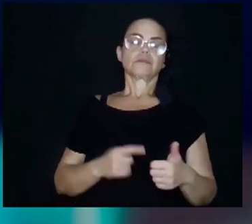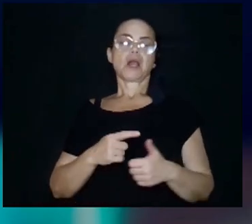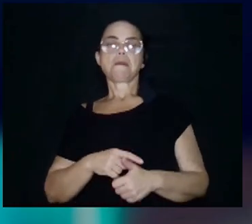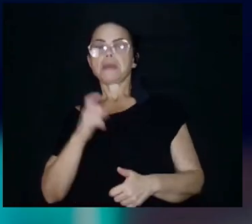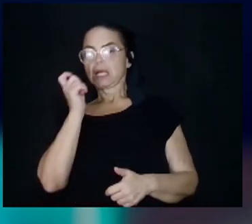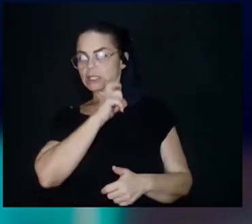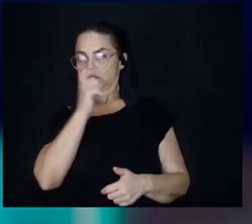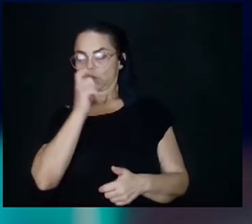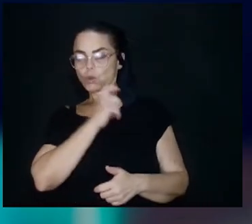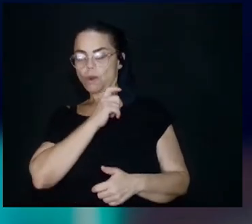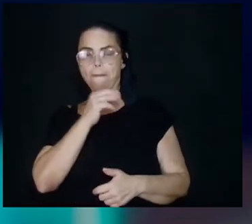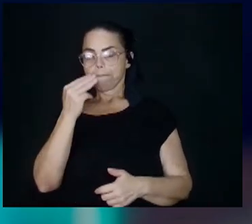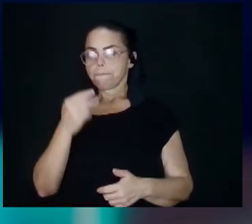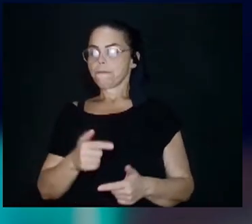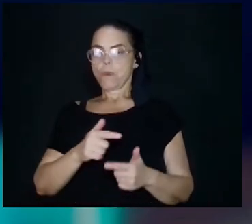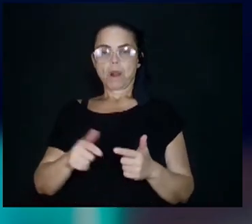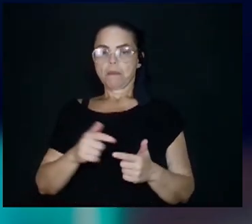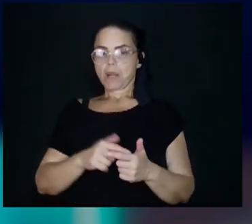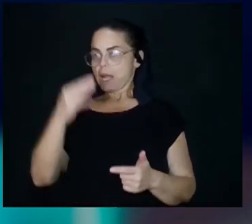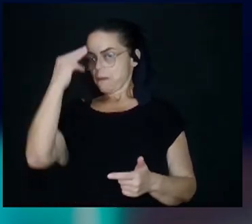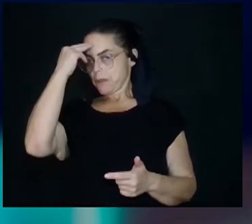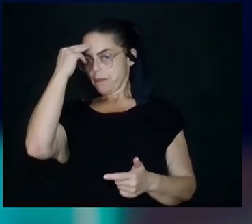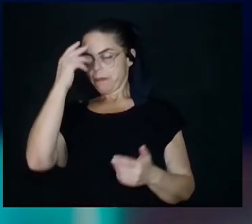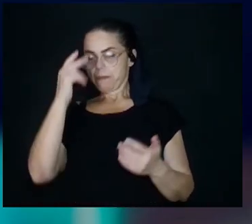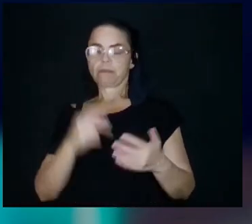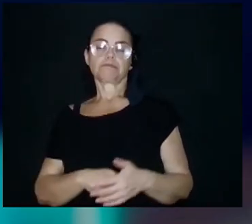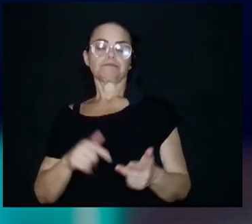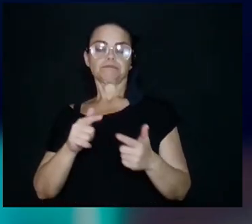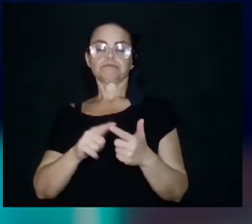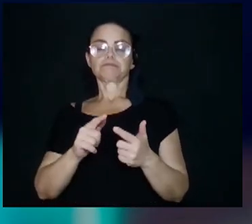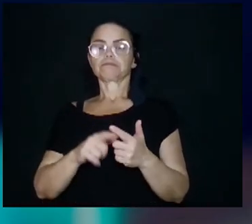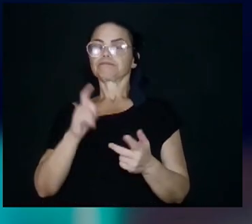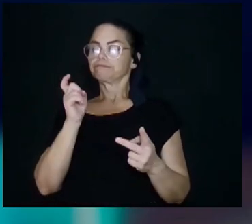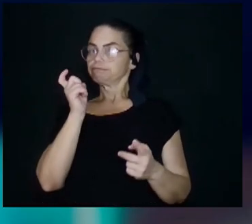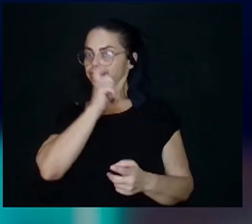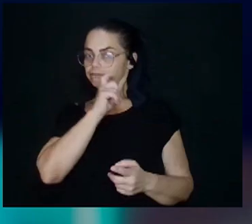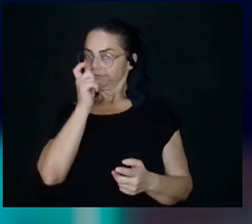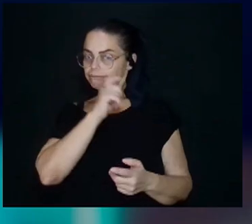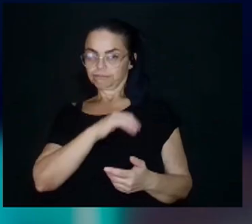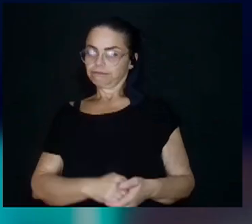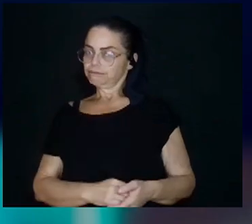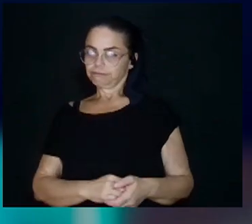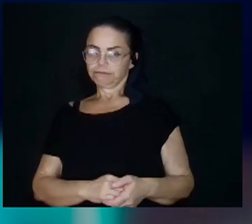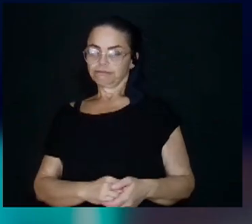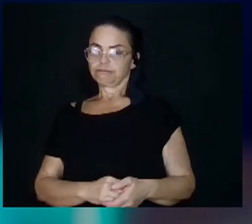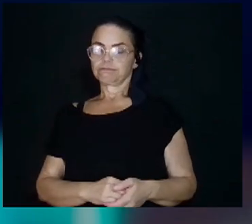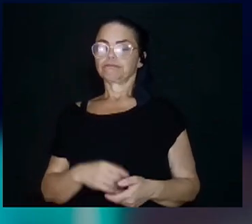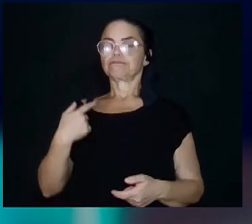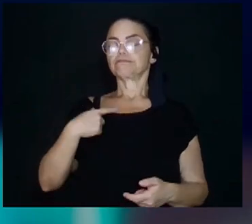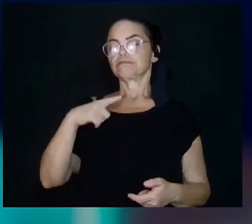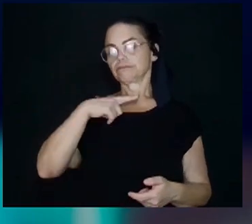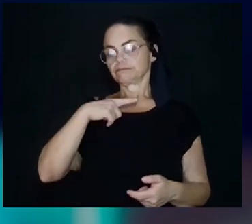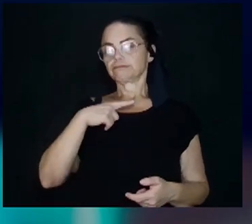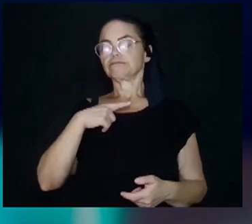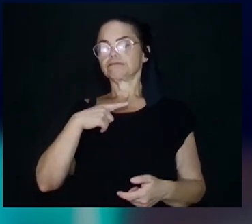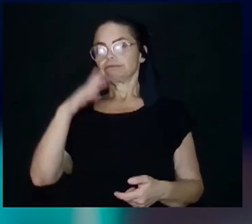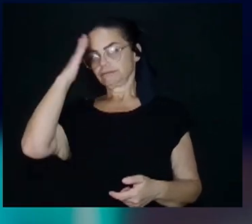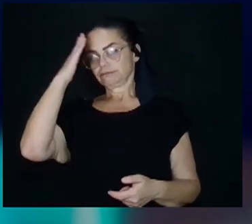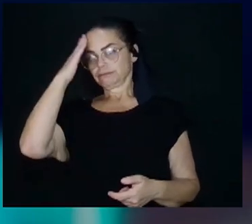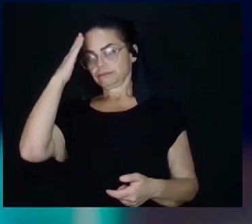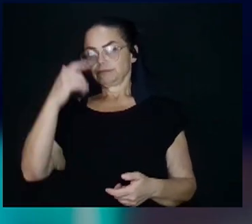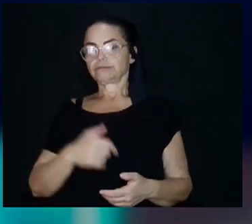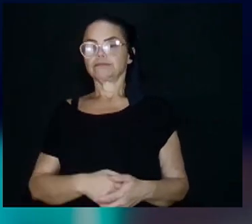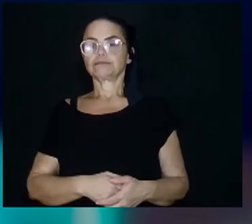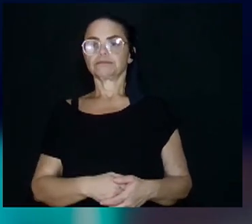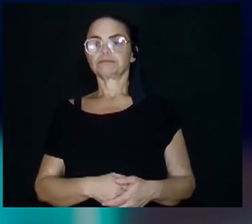nem emocional. O segundo mito, né, a gente precisa ter essa compreensão.